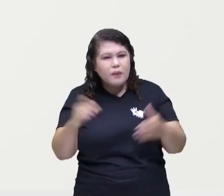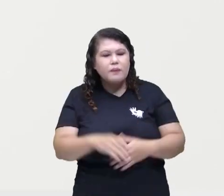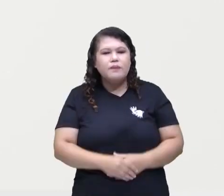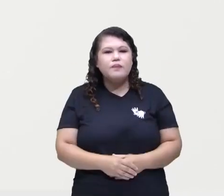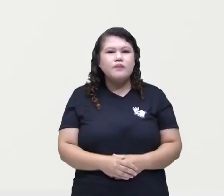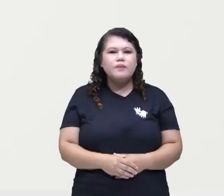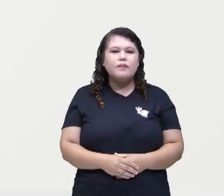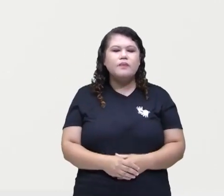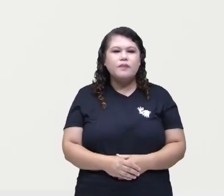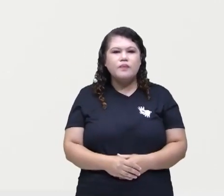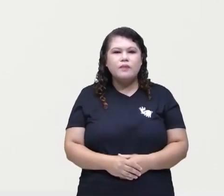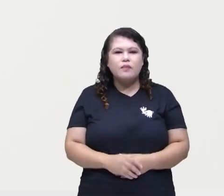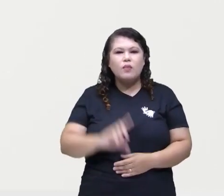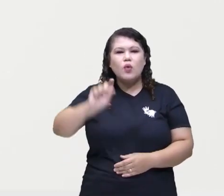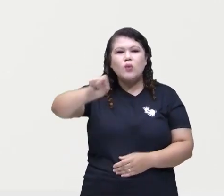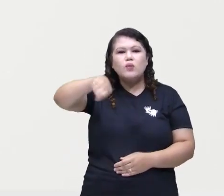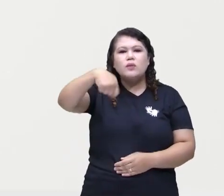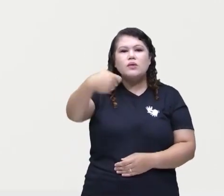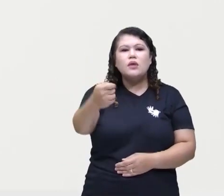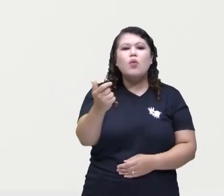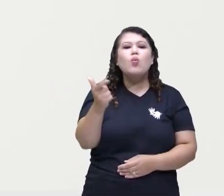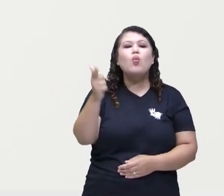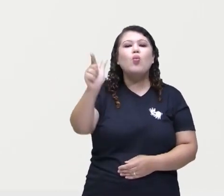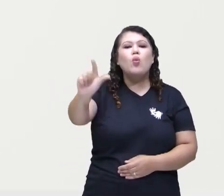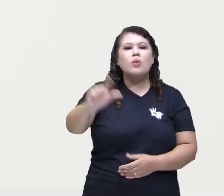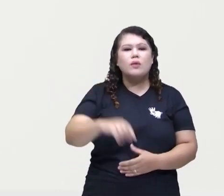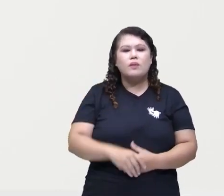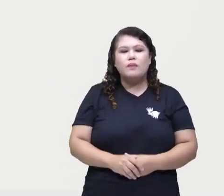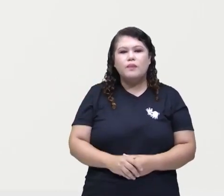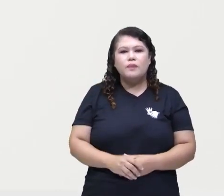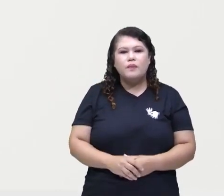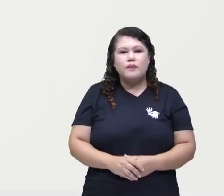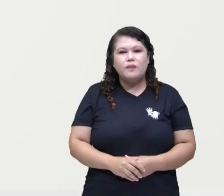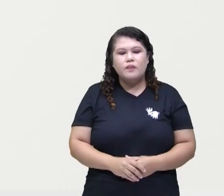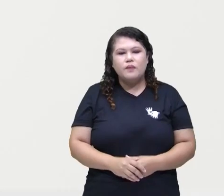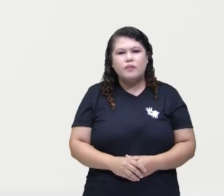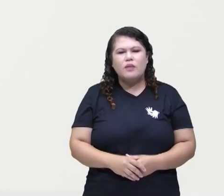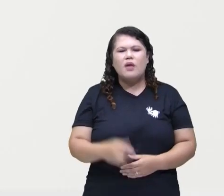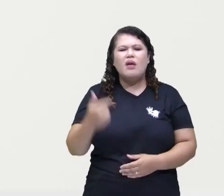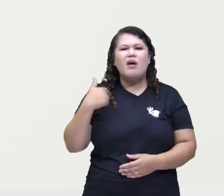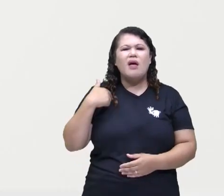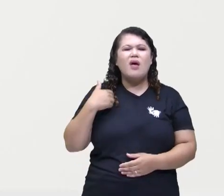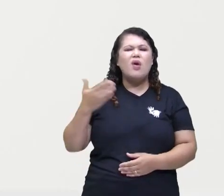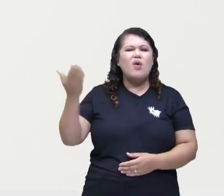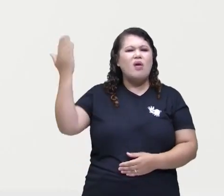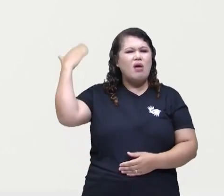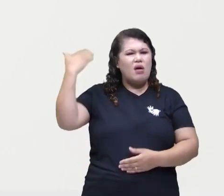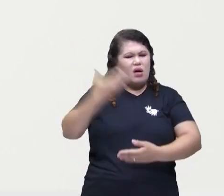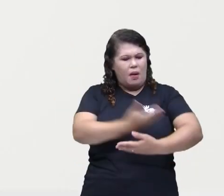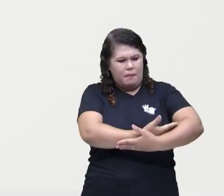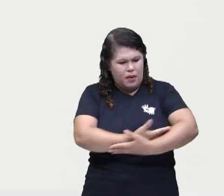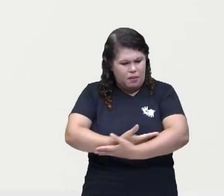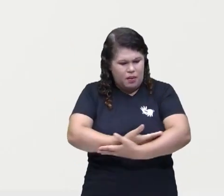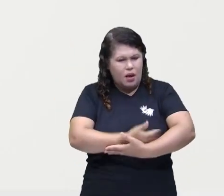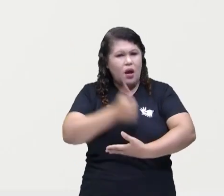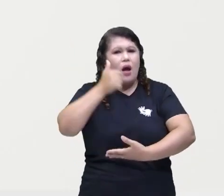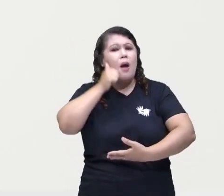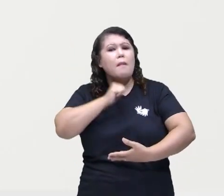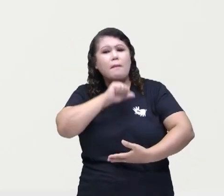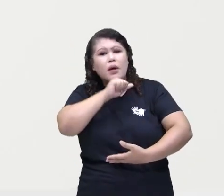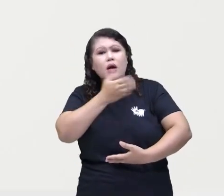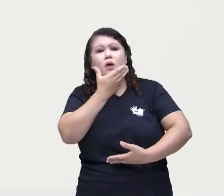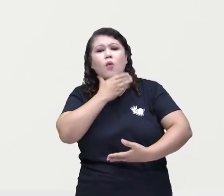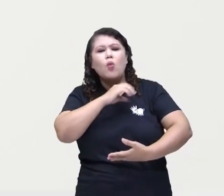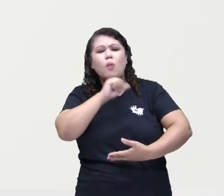para o nosso próximo exemplo. Vamos lá? Quando eu era bebê, meu pai e minha mãe descobriram que eu